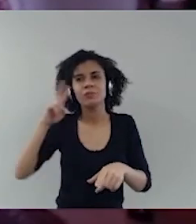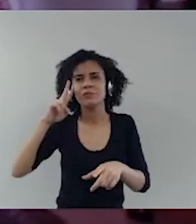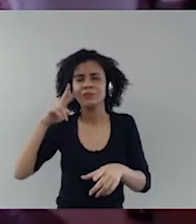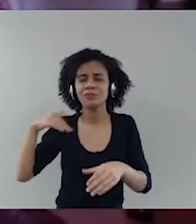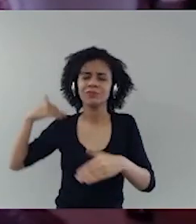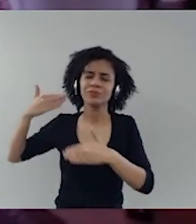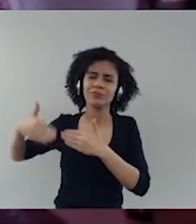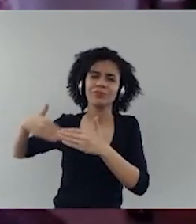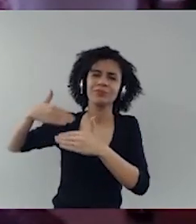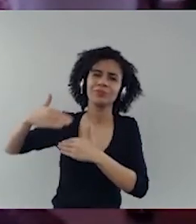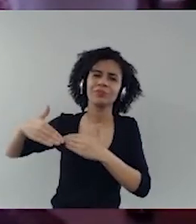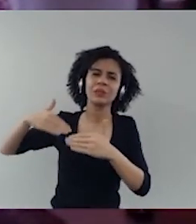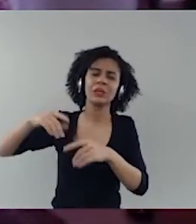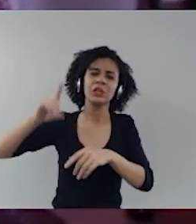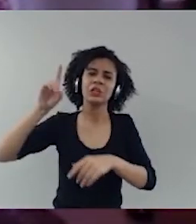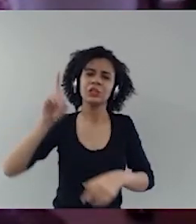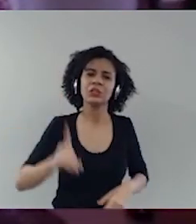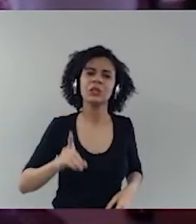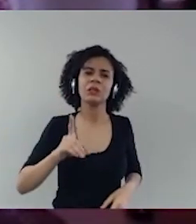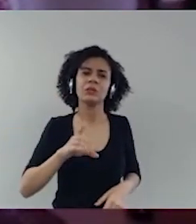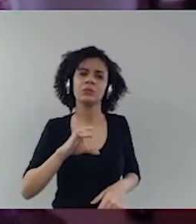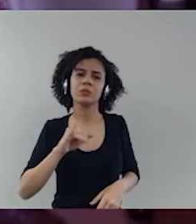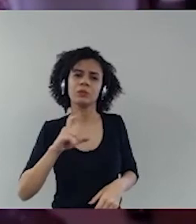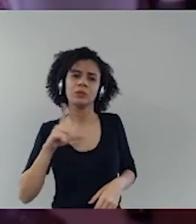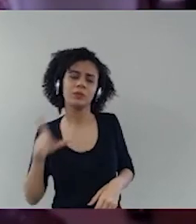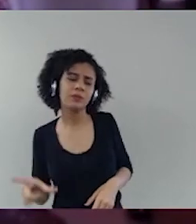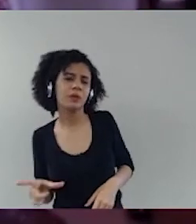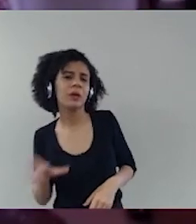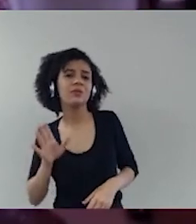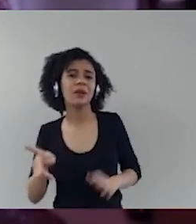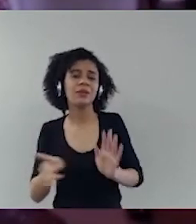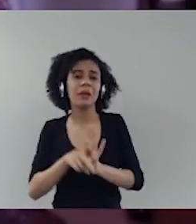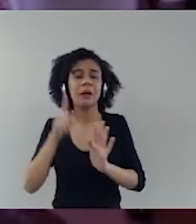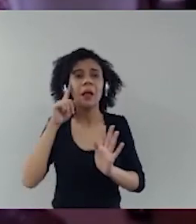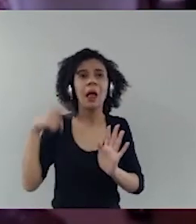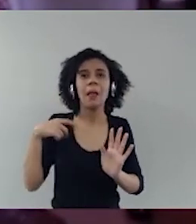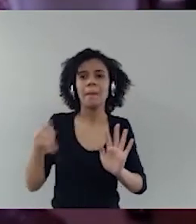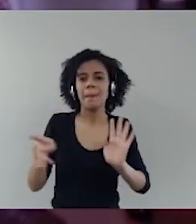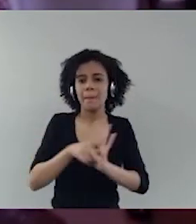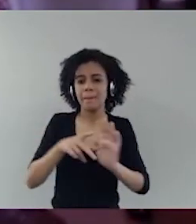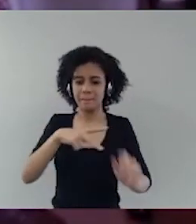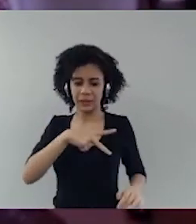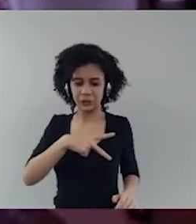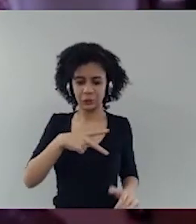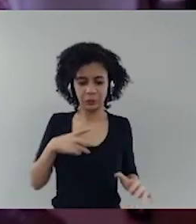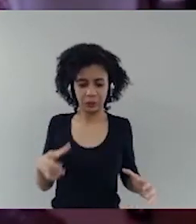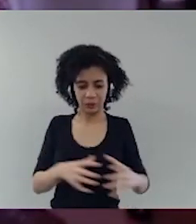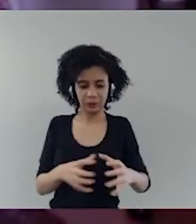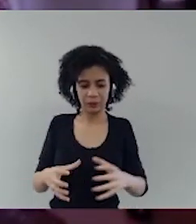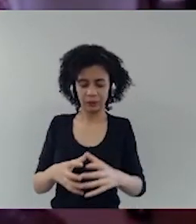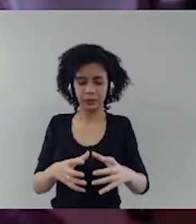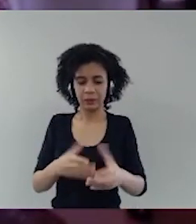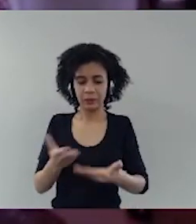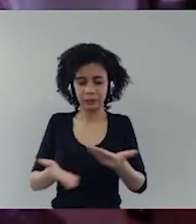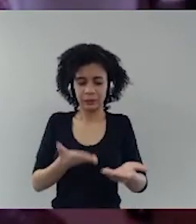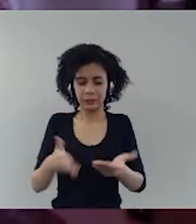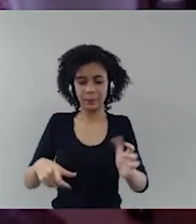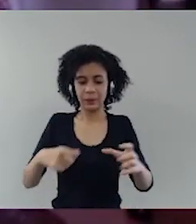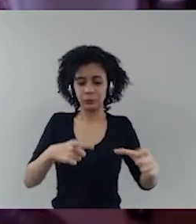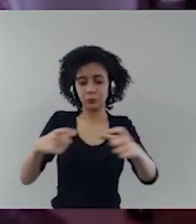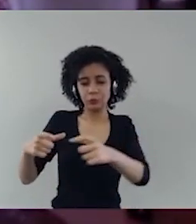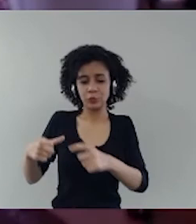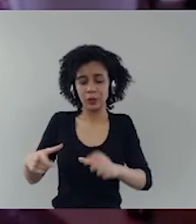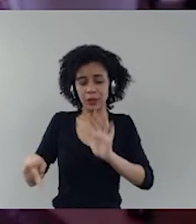forte do direito civil, se gerou toda uma cultura patrimonialista, privatista, no tratamento da propriedade,